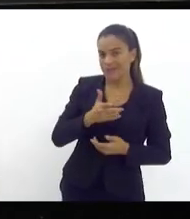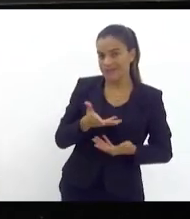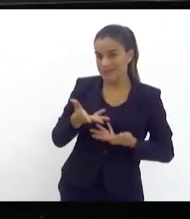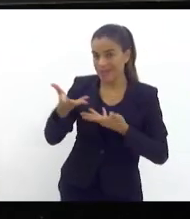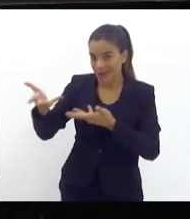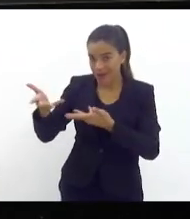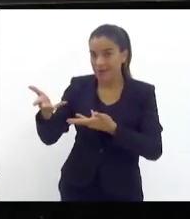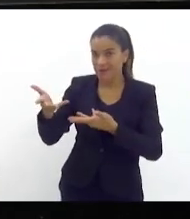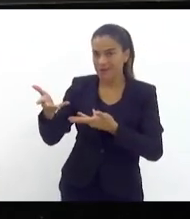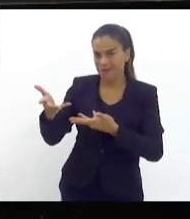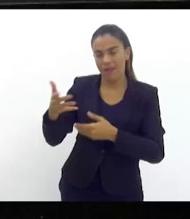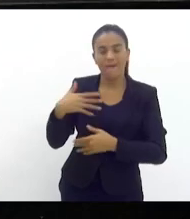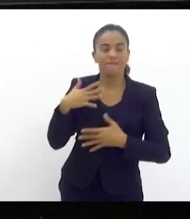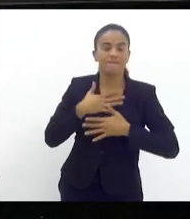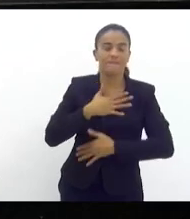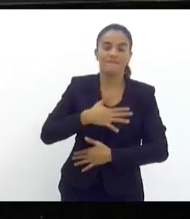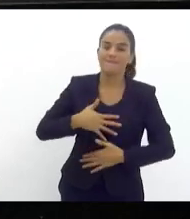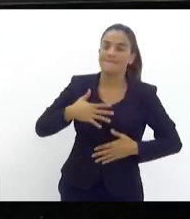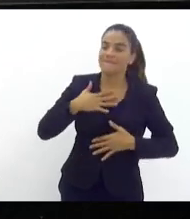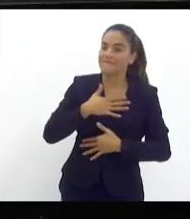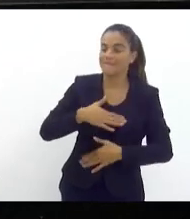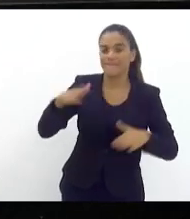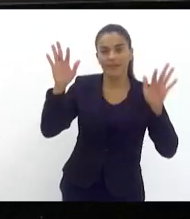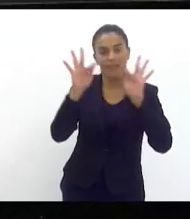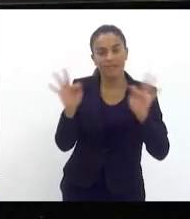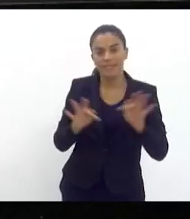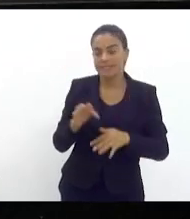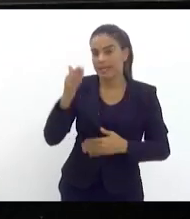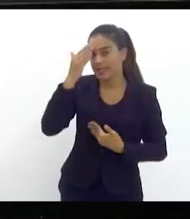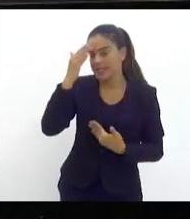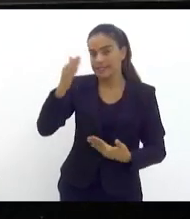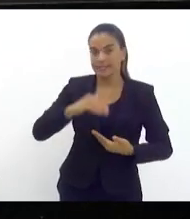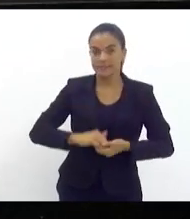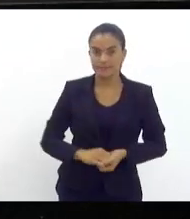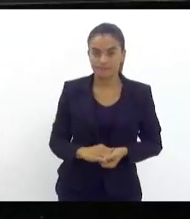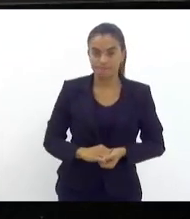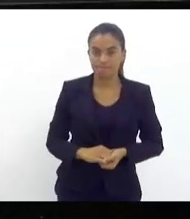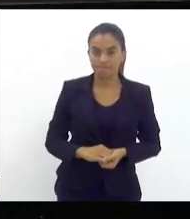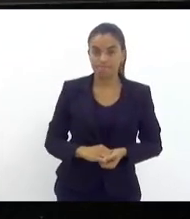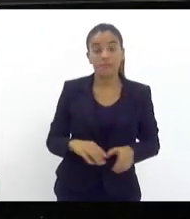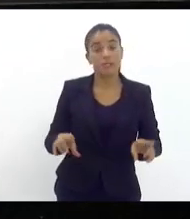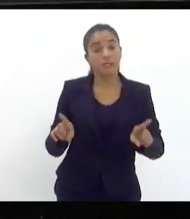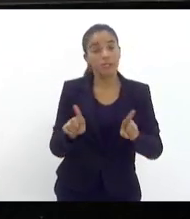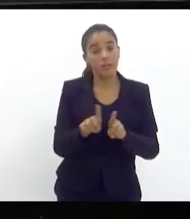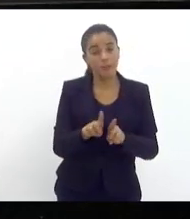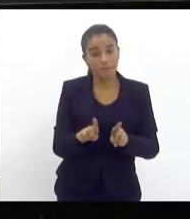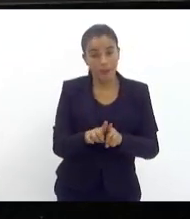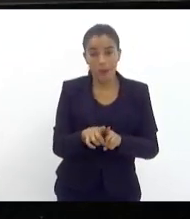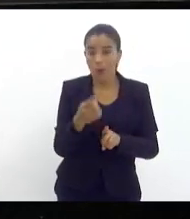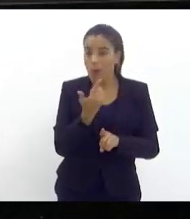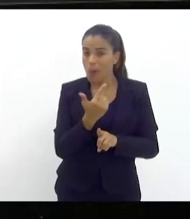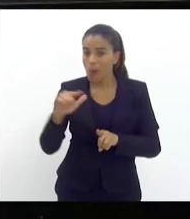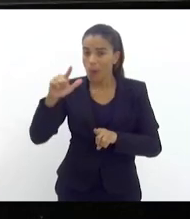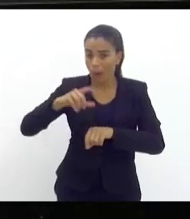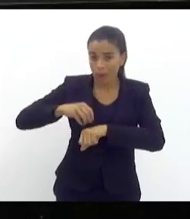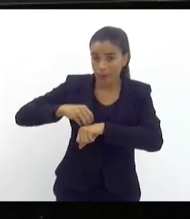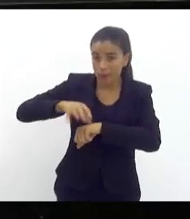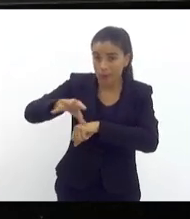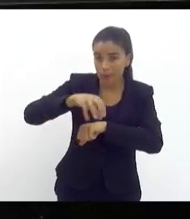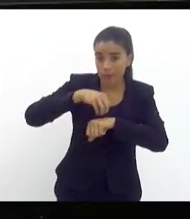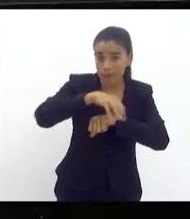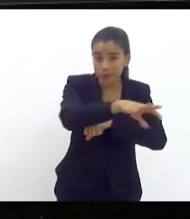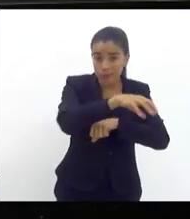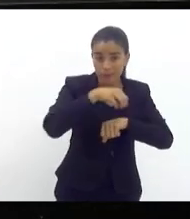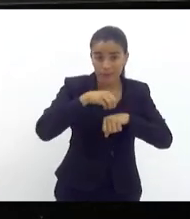fiscalizações eu ficarei muito agradecido e eu quero deixar aqui agora um outro comunicado